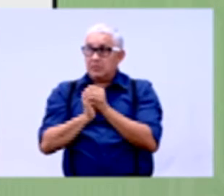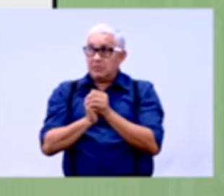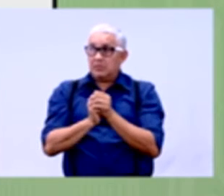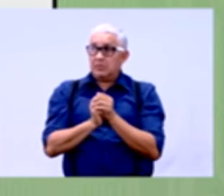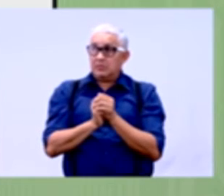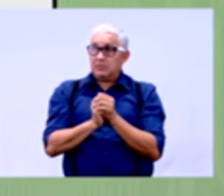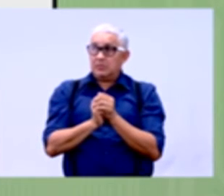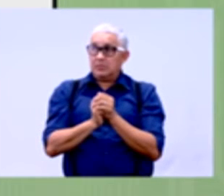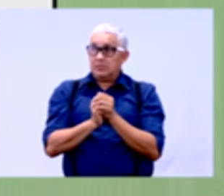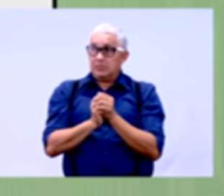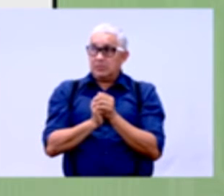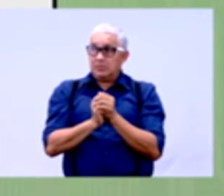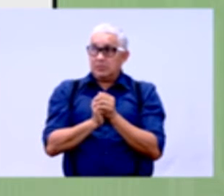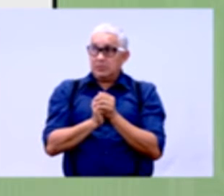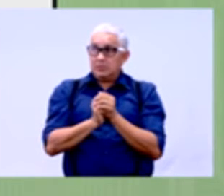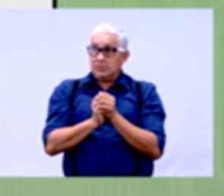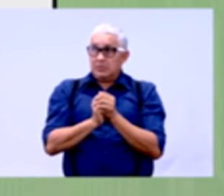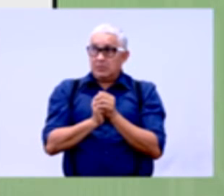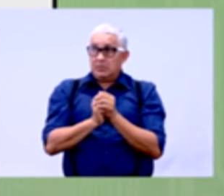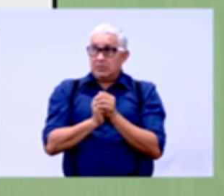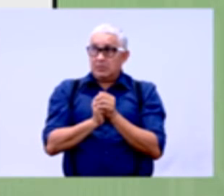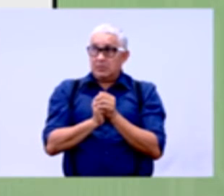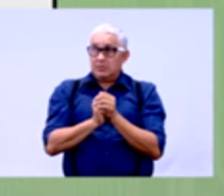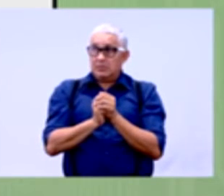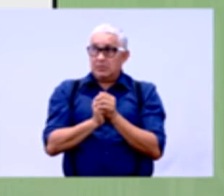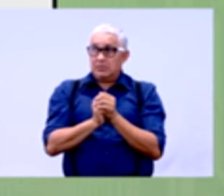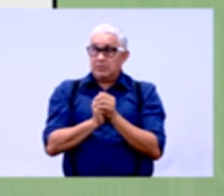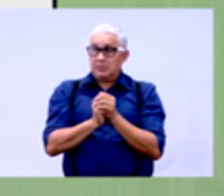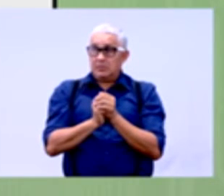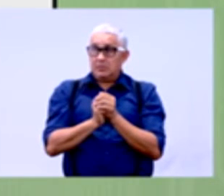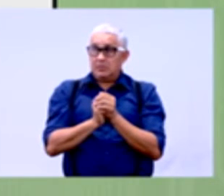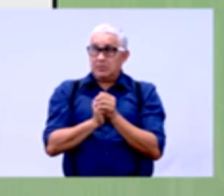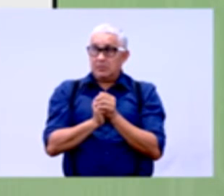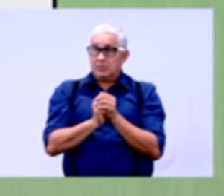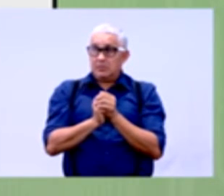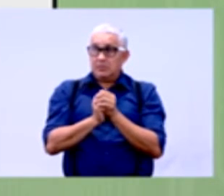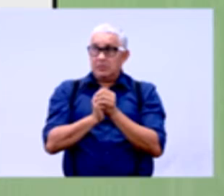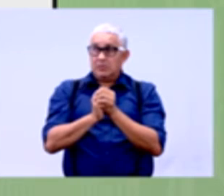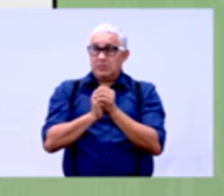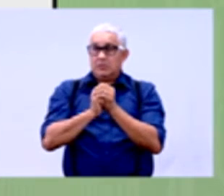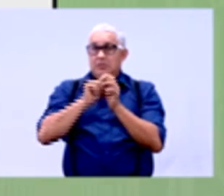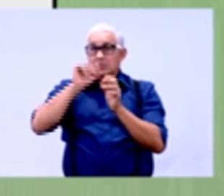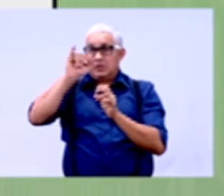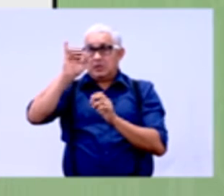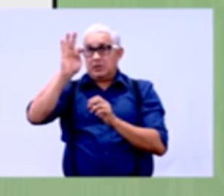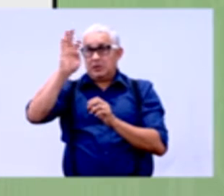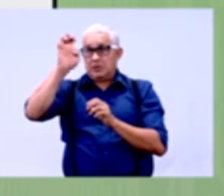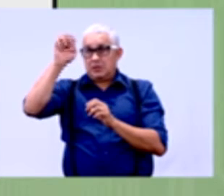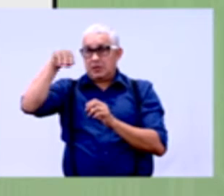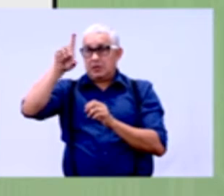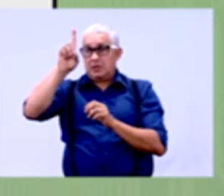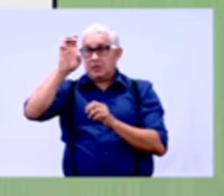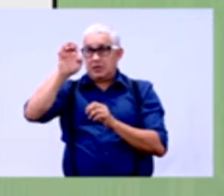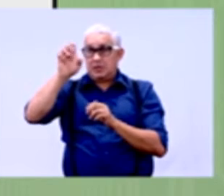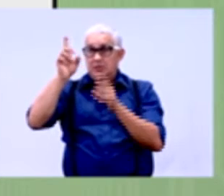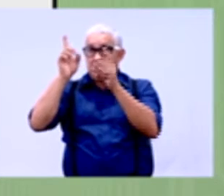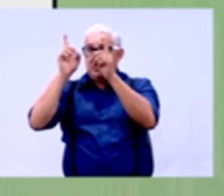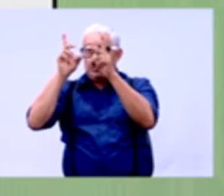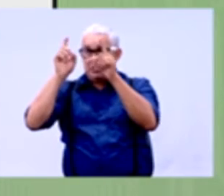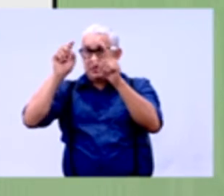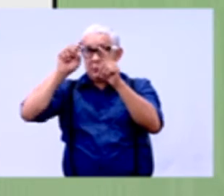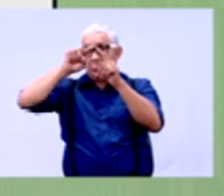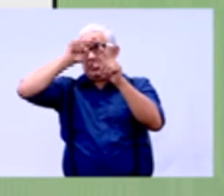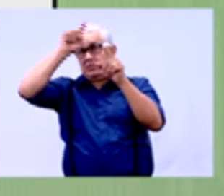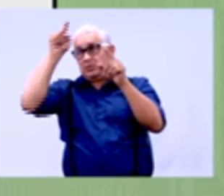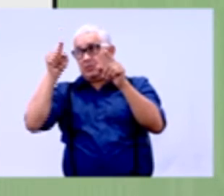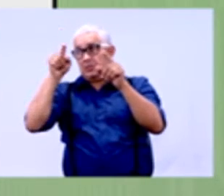certo? No obj, na classe item de venda, nós vamos ter um